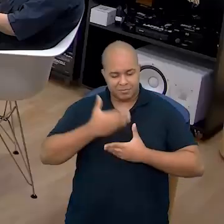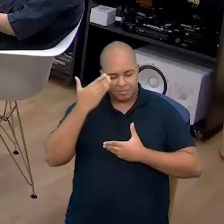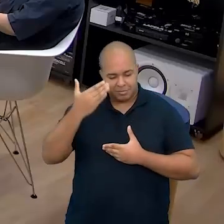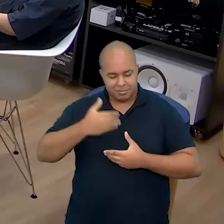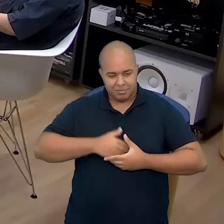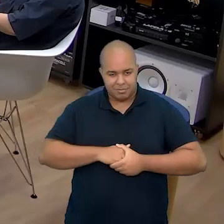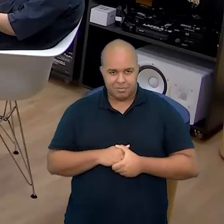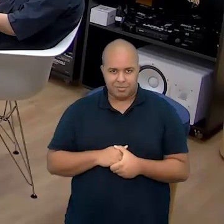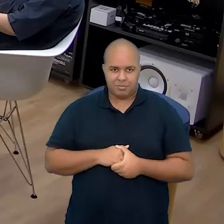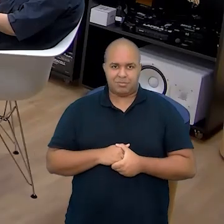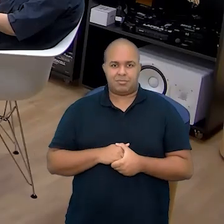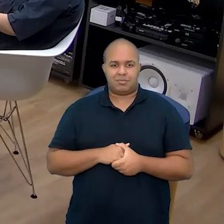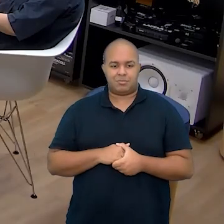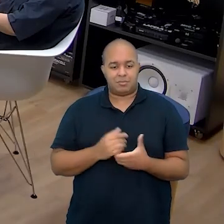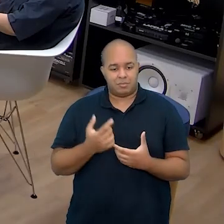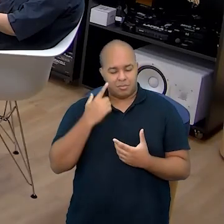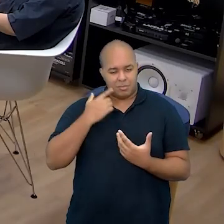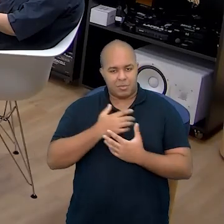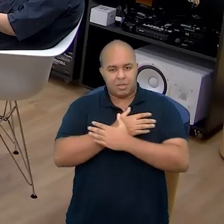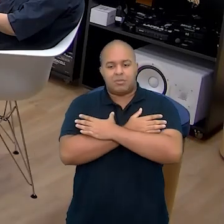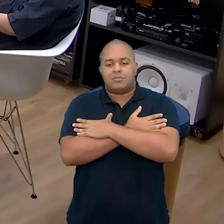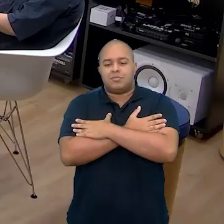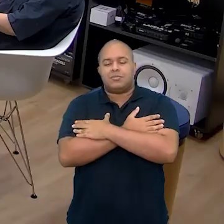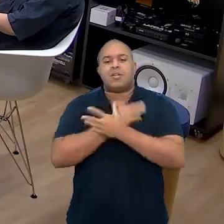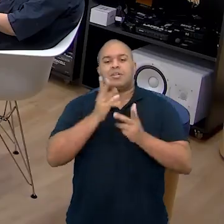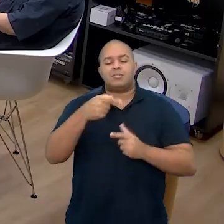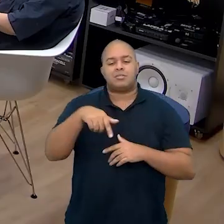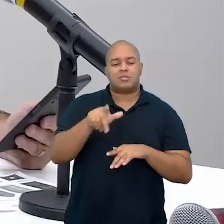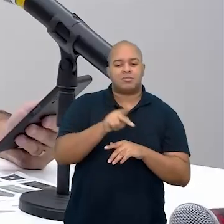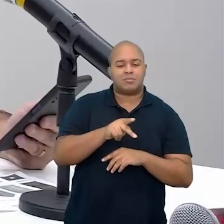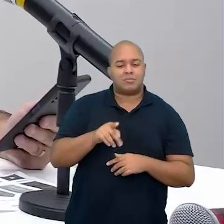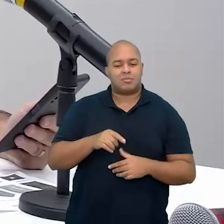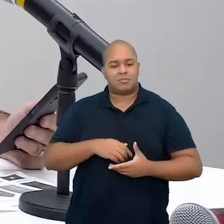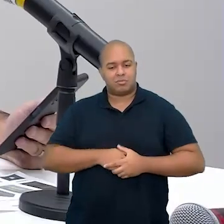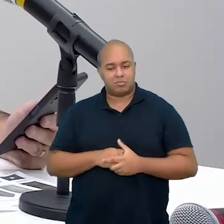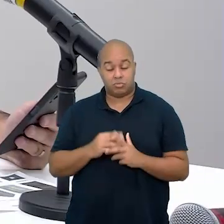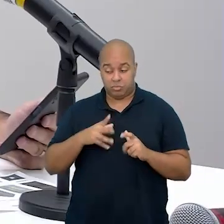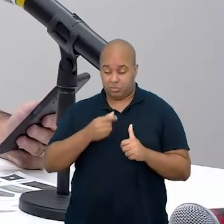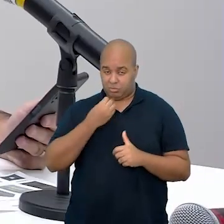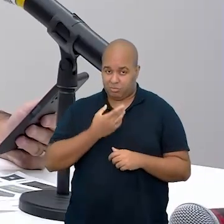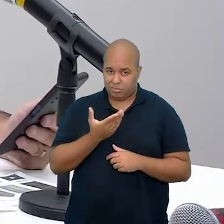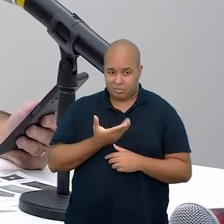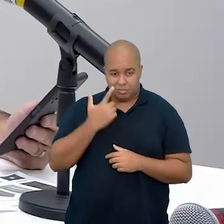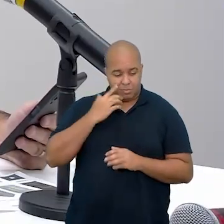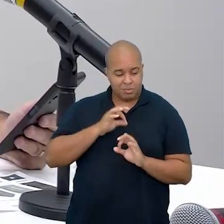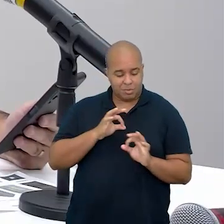que agradeço. Um grande abraço aí a todos os professores. Tudo de bom, um